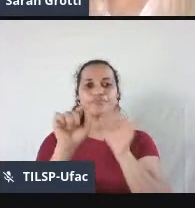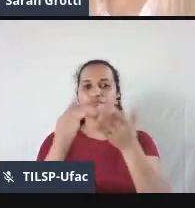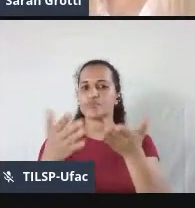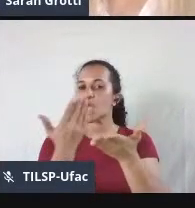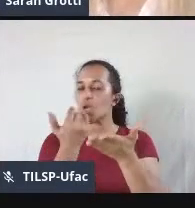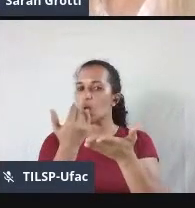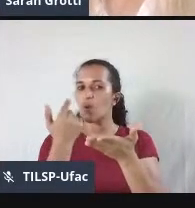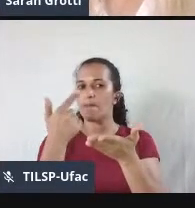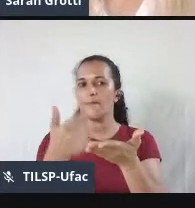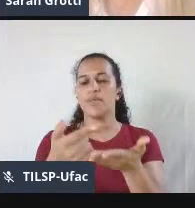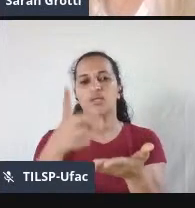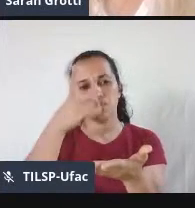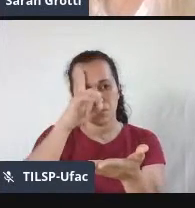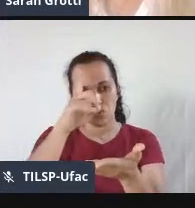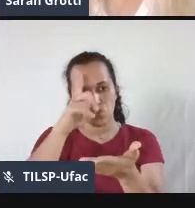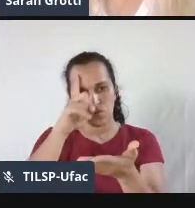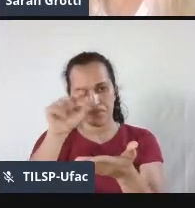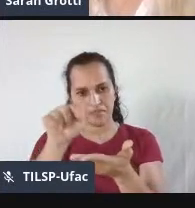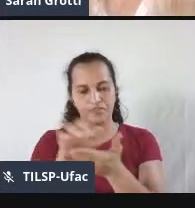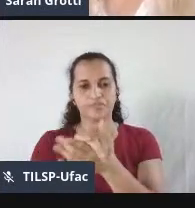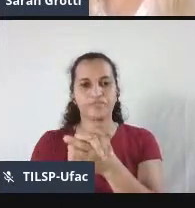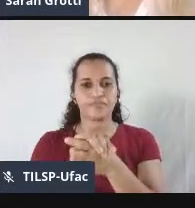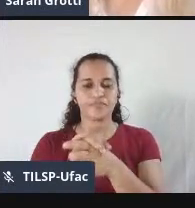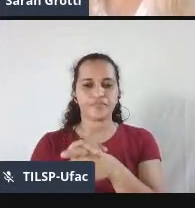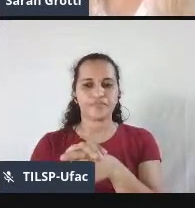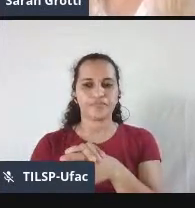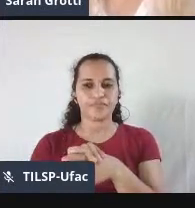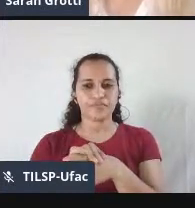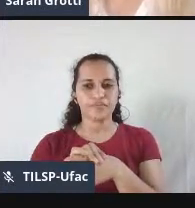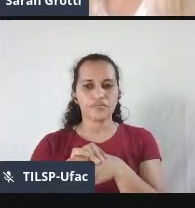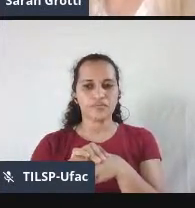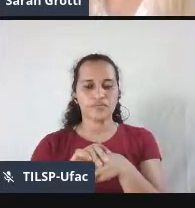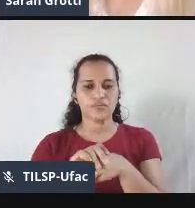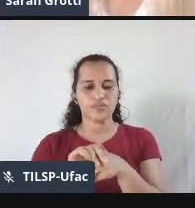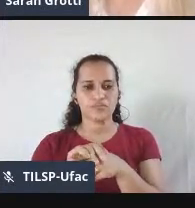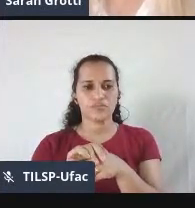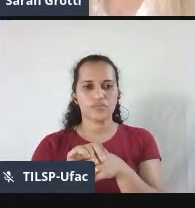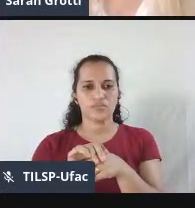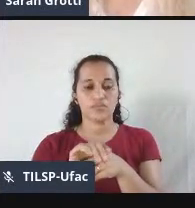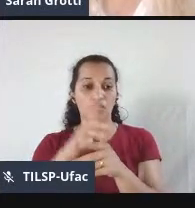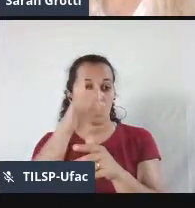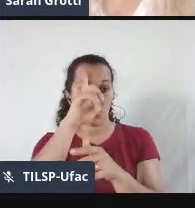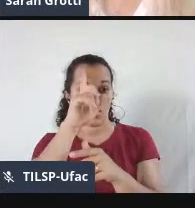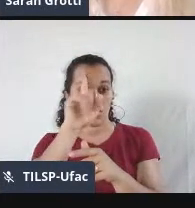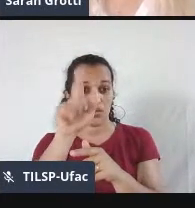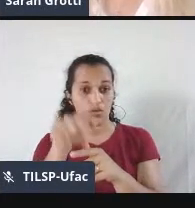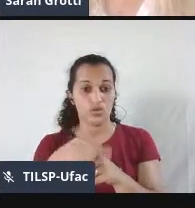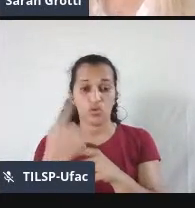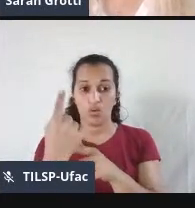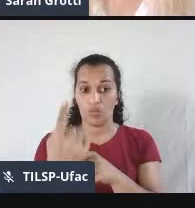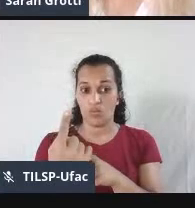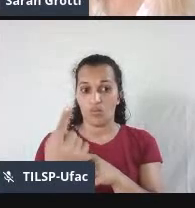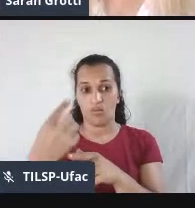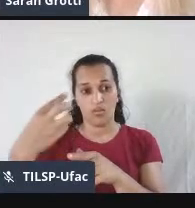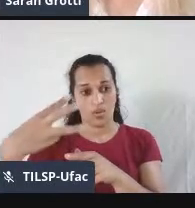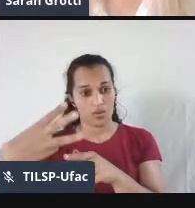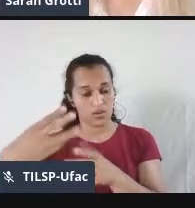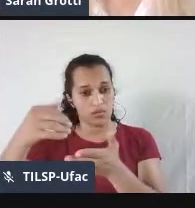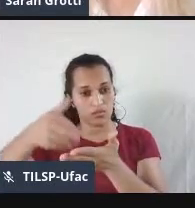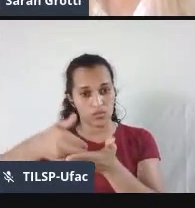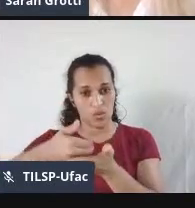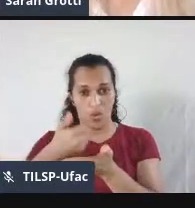conseguir atingir essa a ingestão diária, né, de 1 a 3 colheres de chá de óleo de